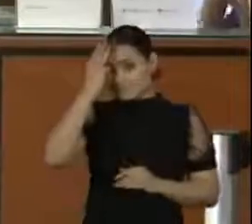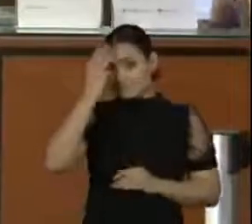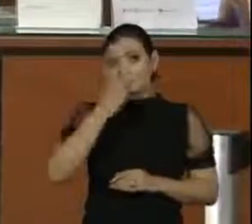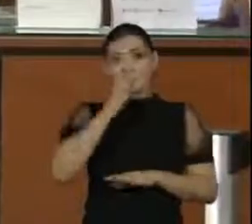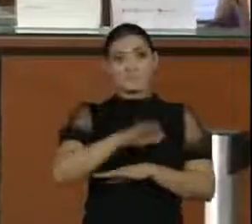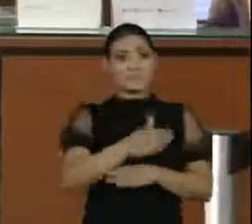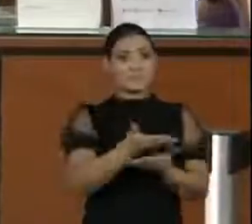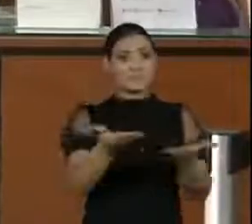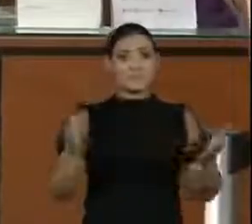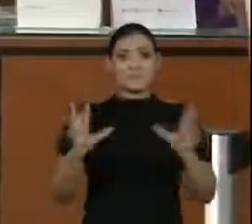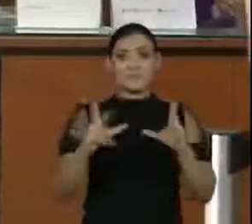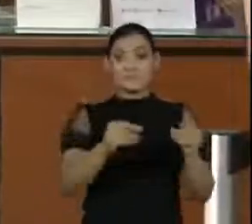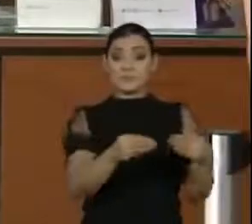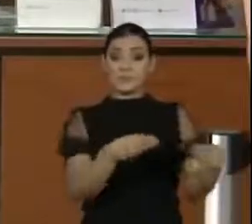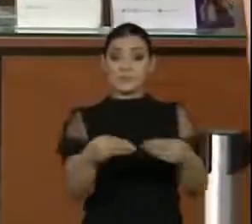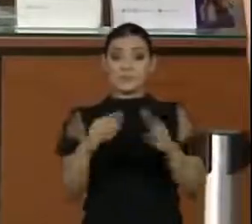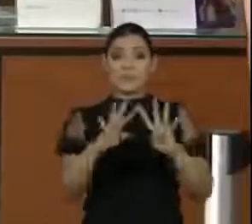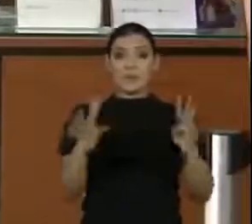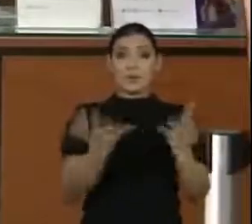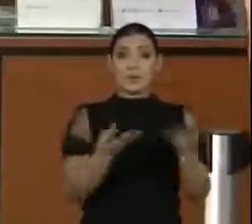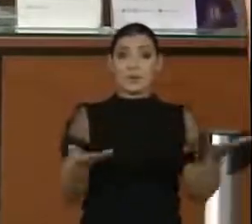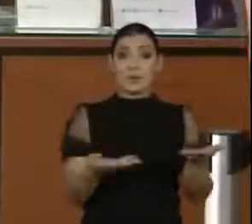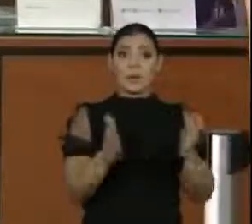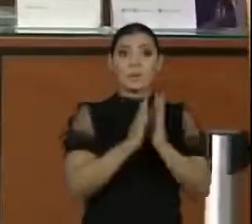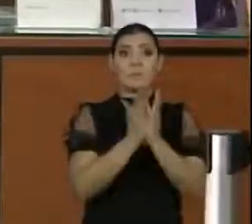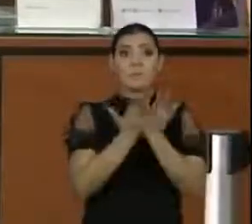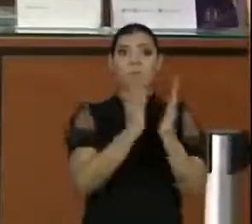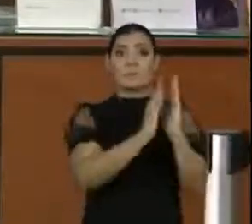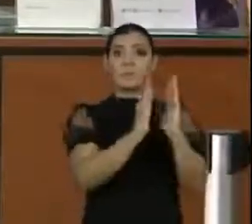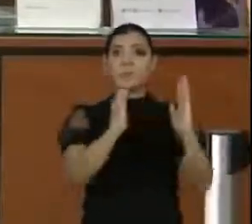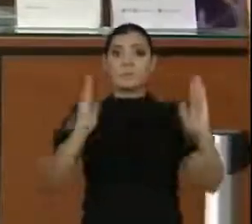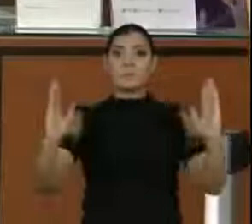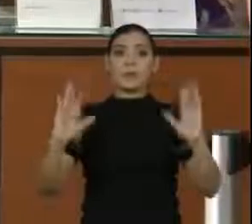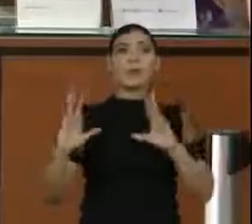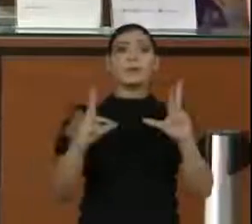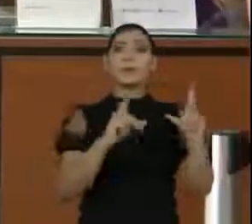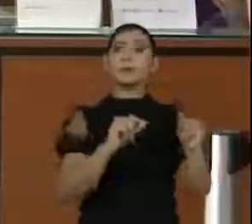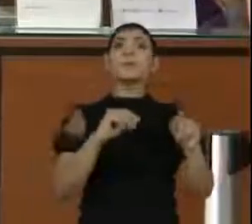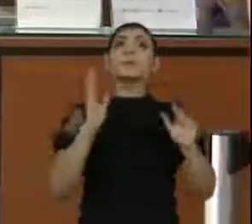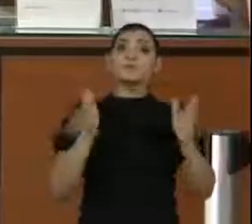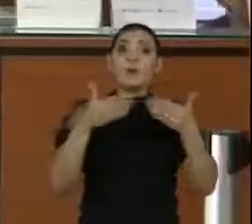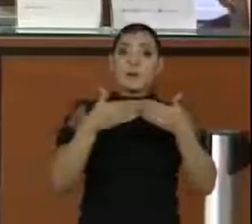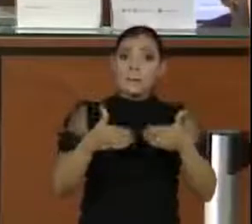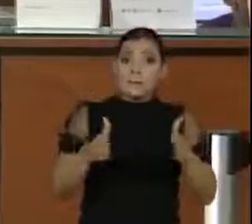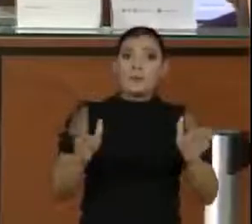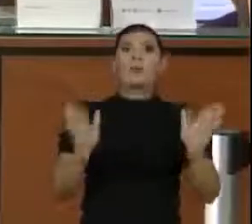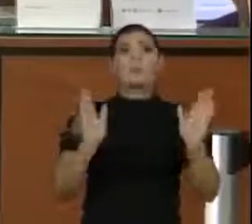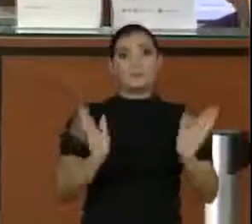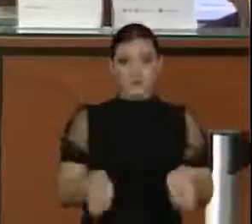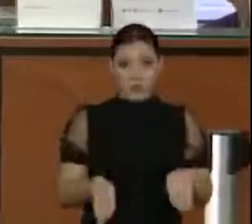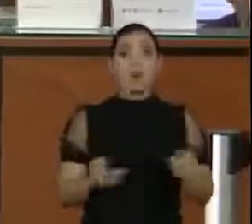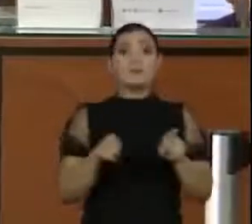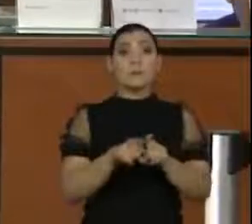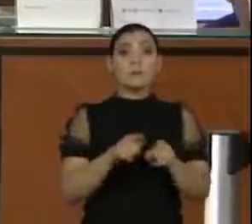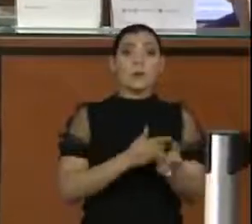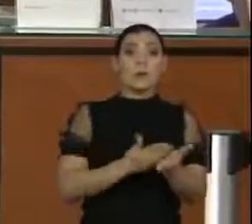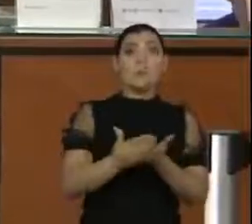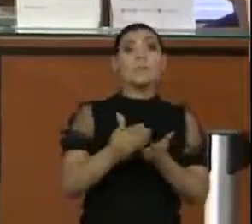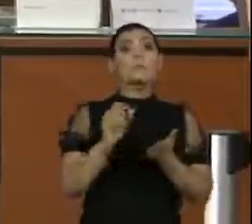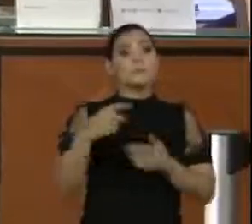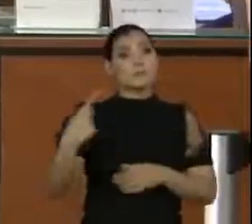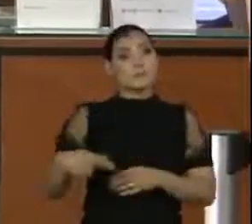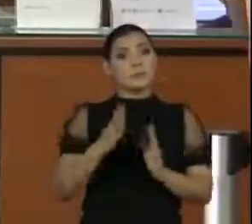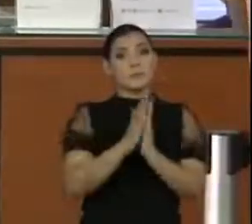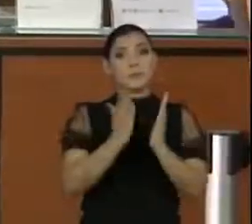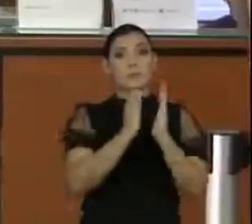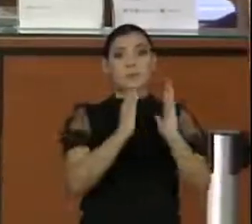há 14 Pois é com essa flexibilização na quarentena muitas bibliotecas em todas as coisas Algum Lugar já estão avaliações para ter os vídeos tá aqui na biblioteca